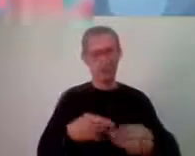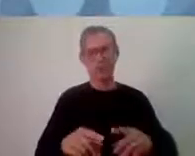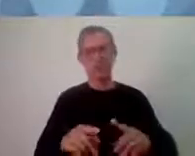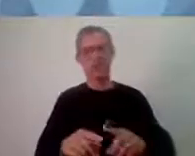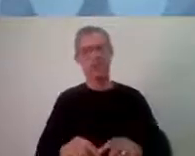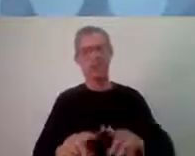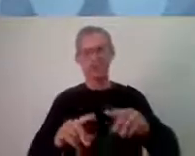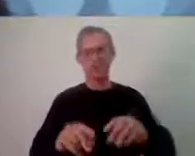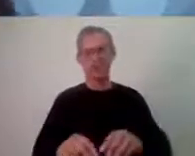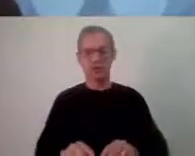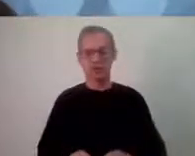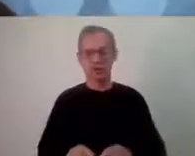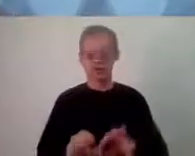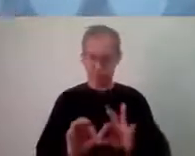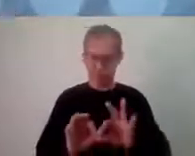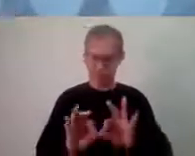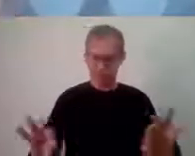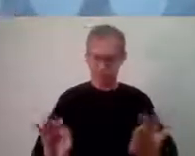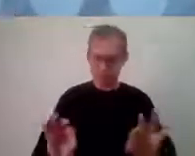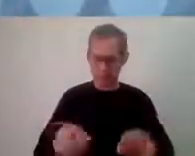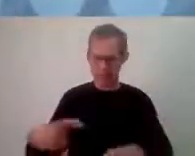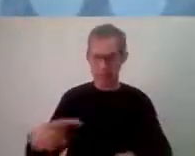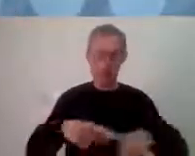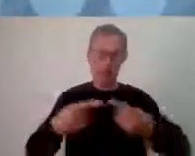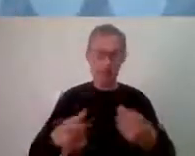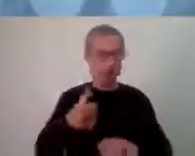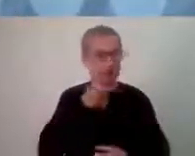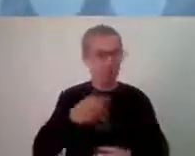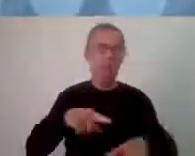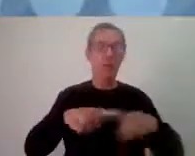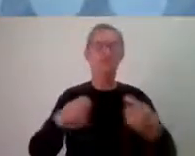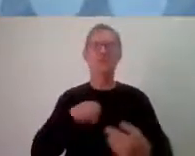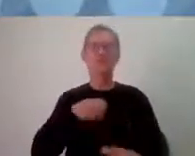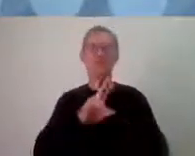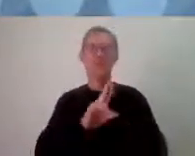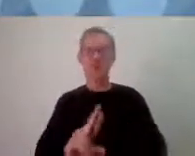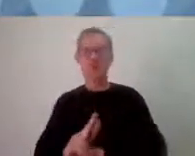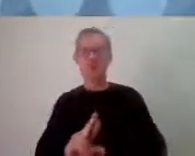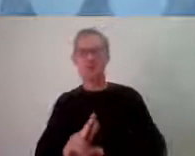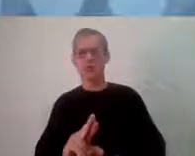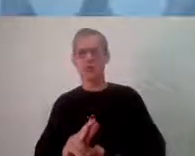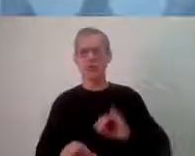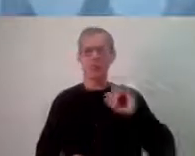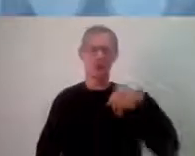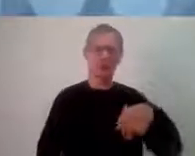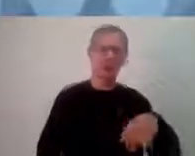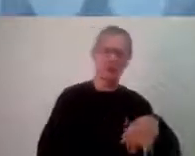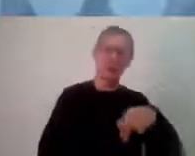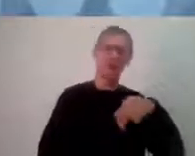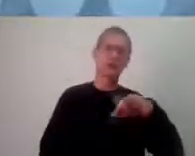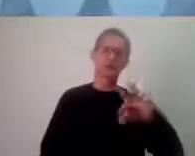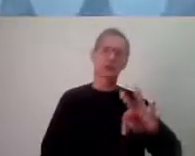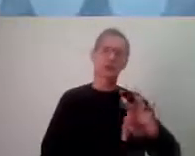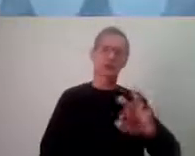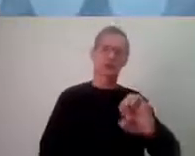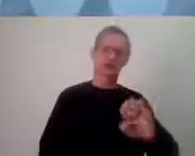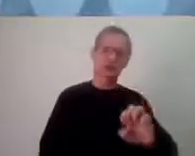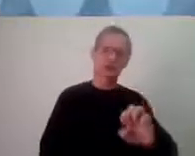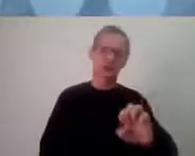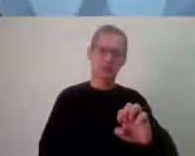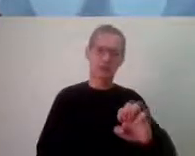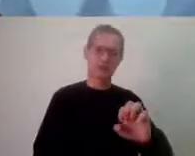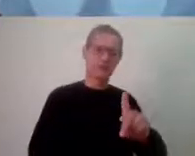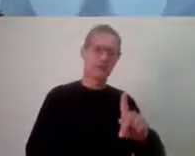medida negativa. E aí você vai pensar, professora, mas eu já resolvi uma integral, professora, e deu um valor